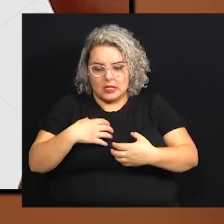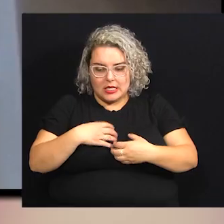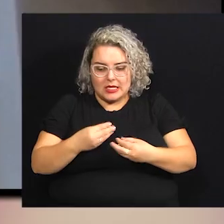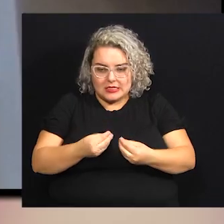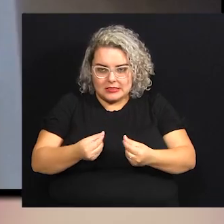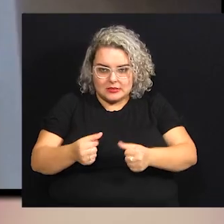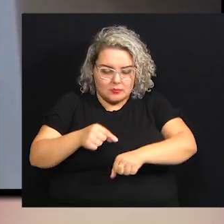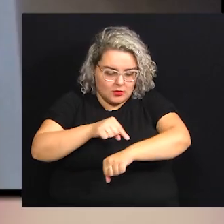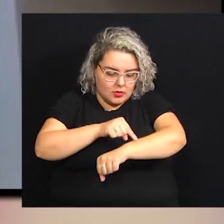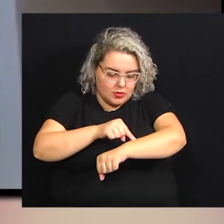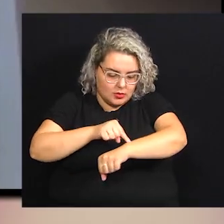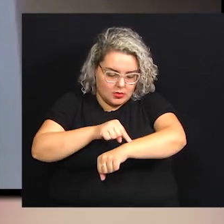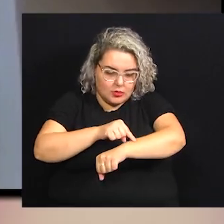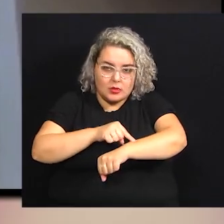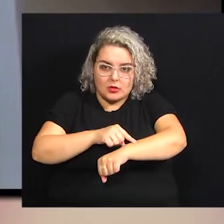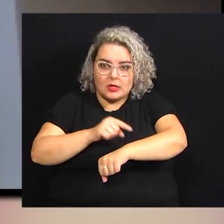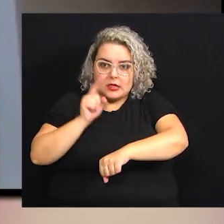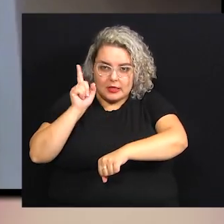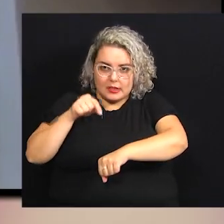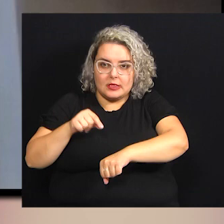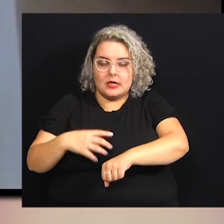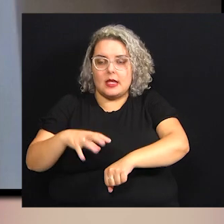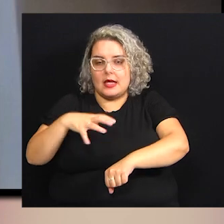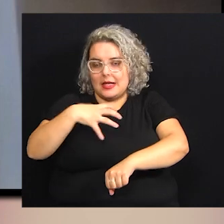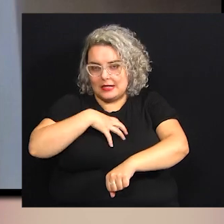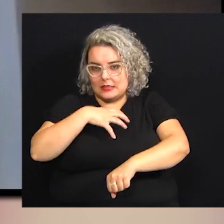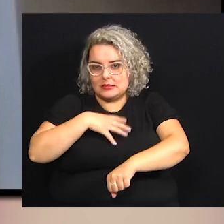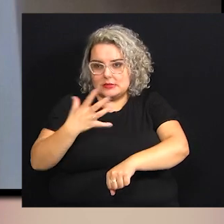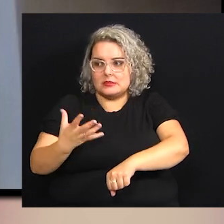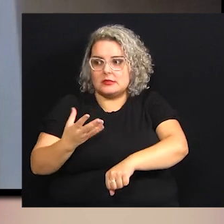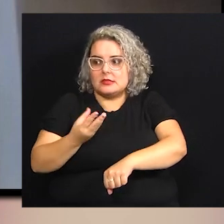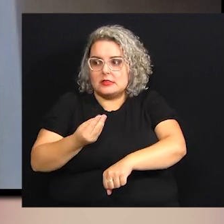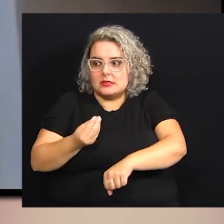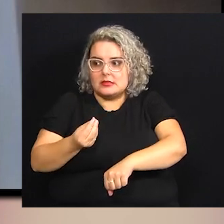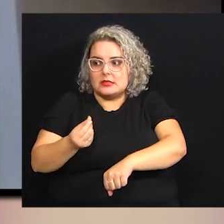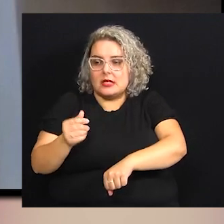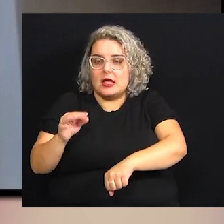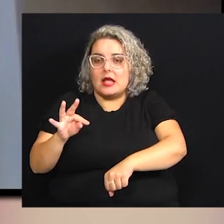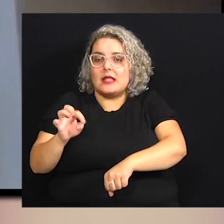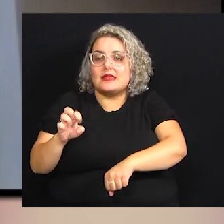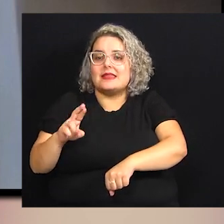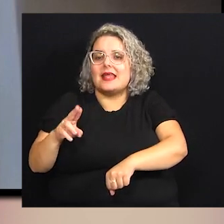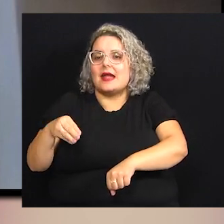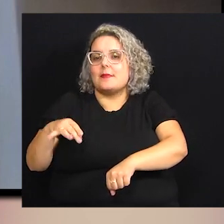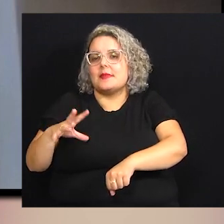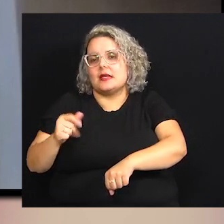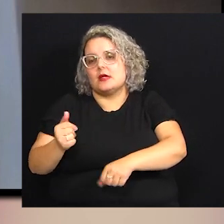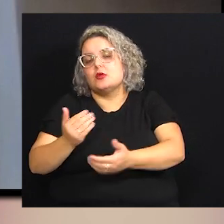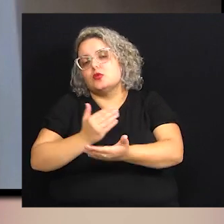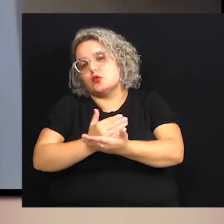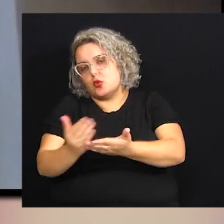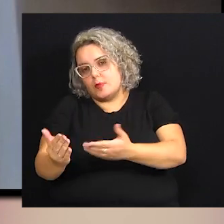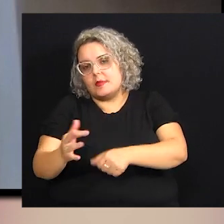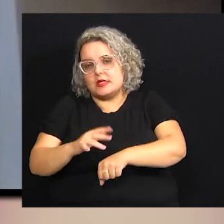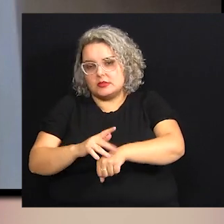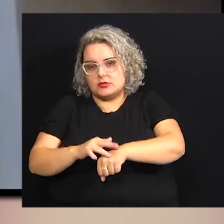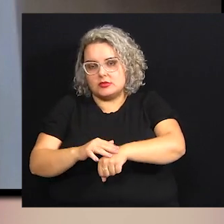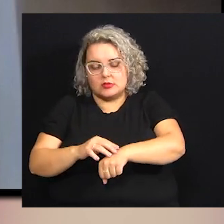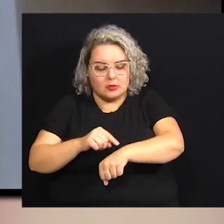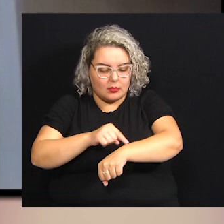a sensibilidade principal que é acometida é a sensibilidade térmica. Então, no início